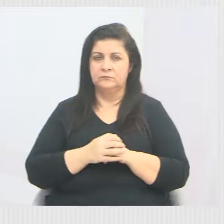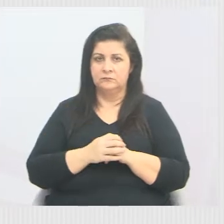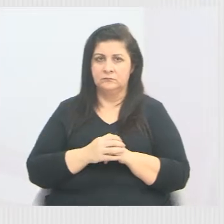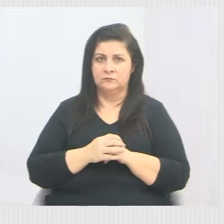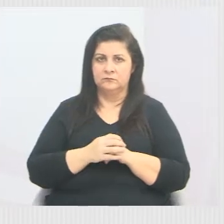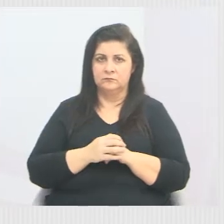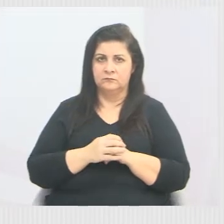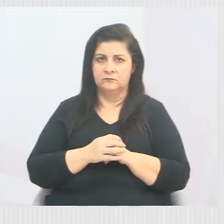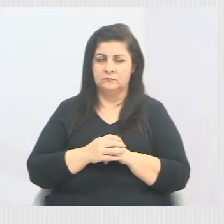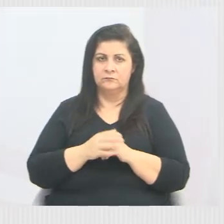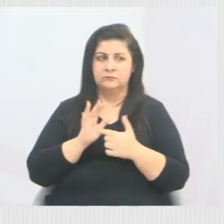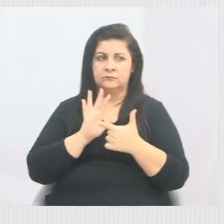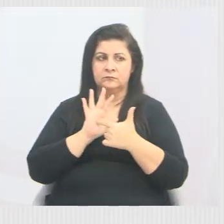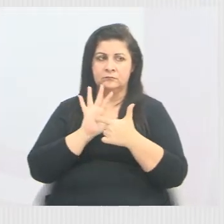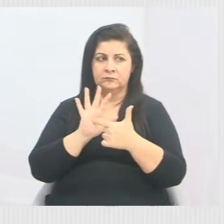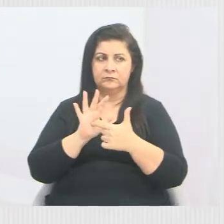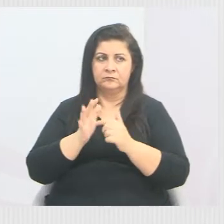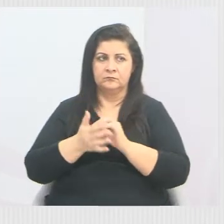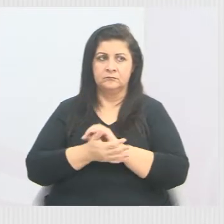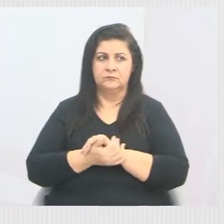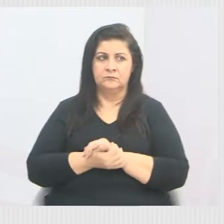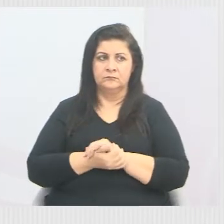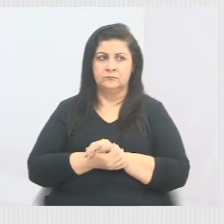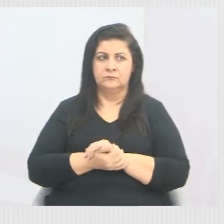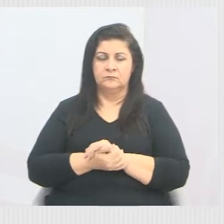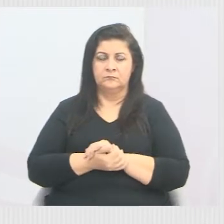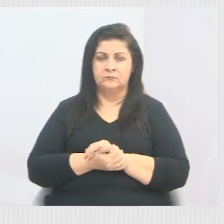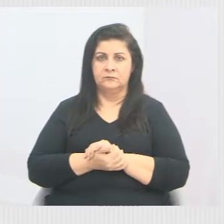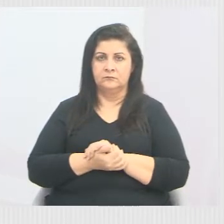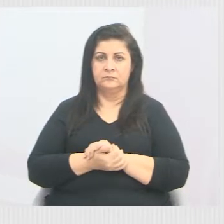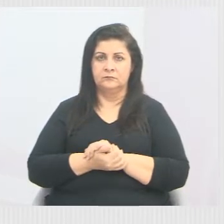ver como é que funciona a metodologia de cálculo.